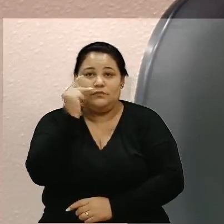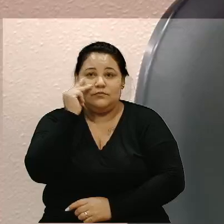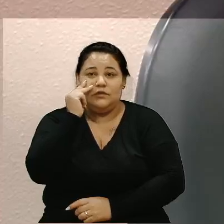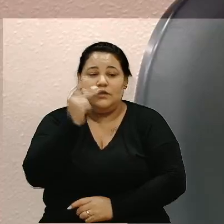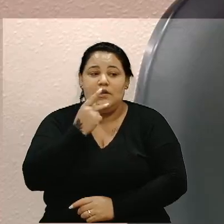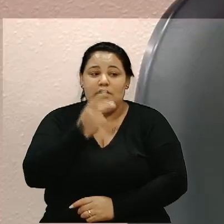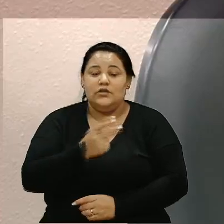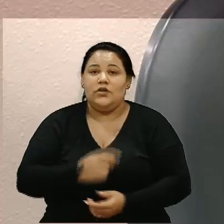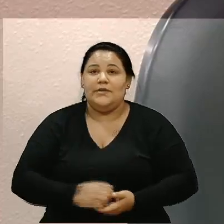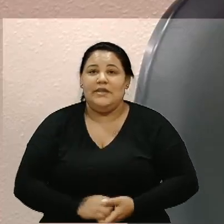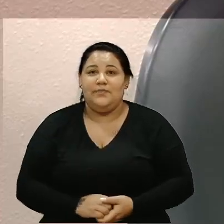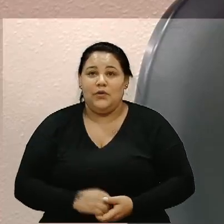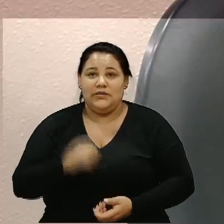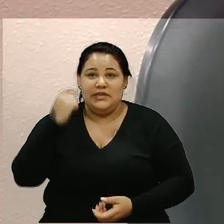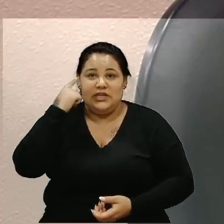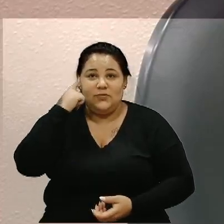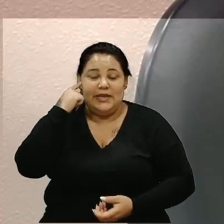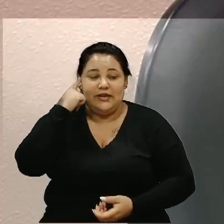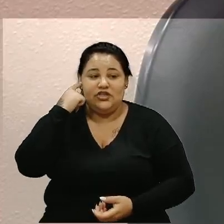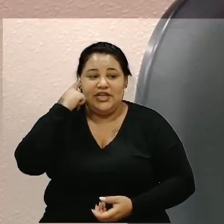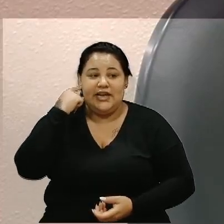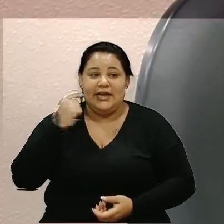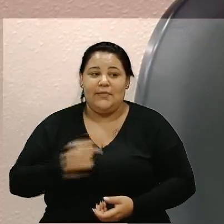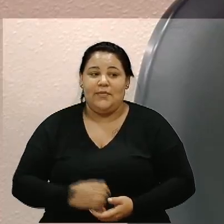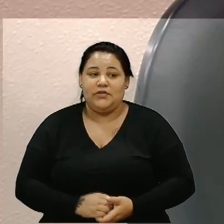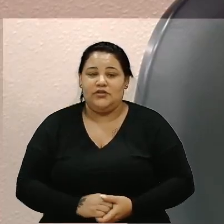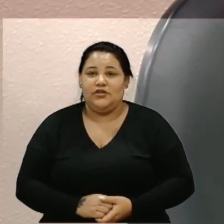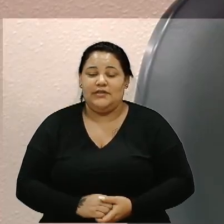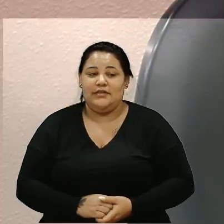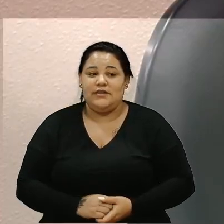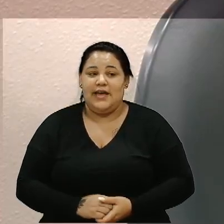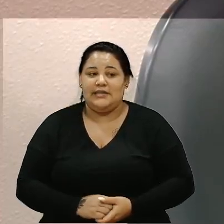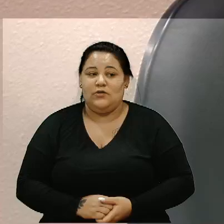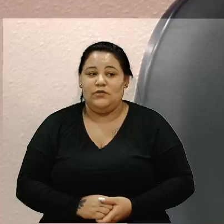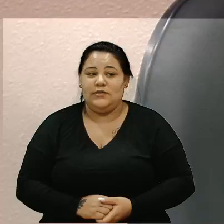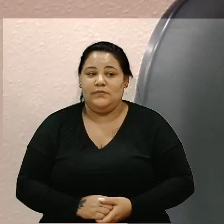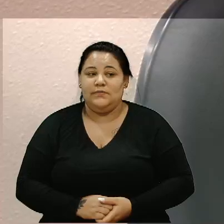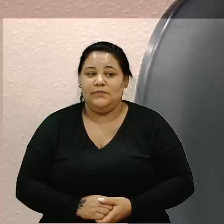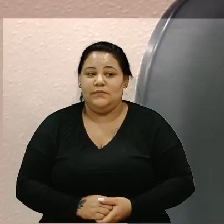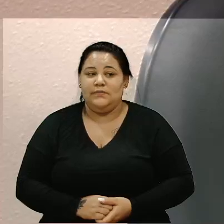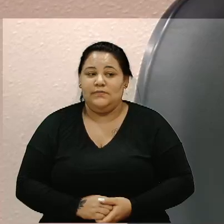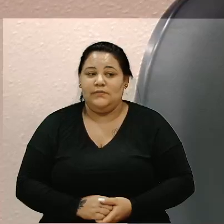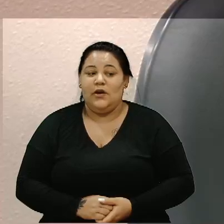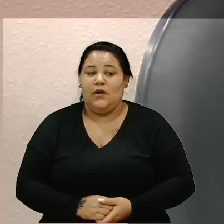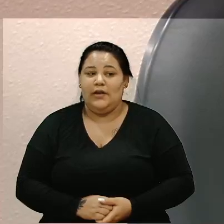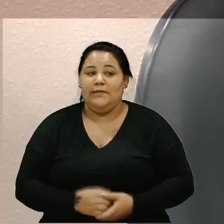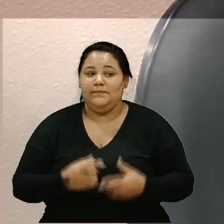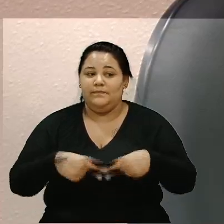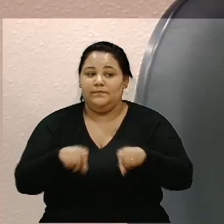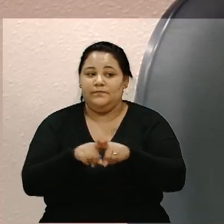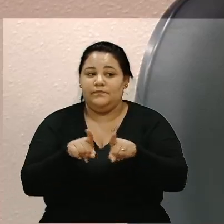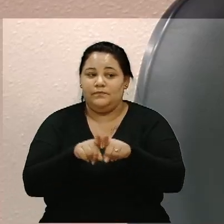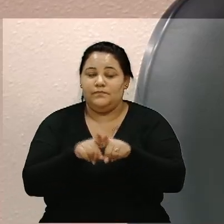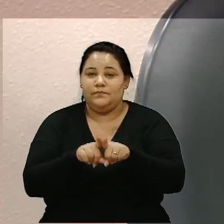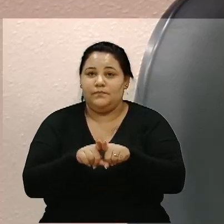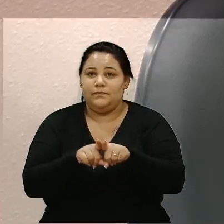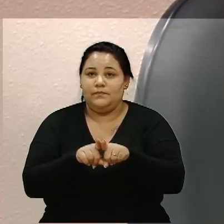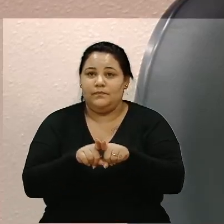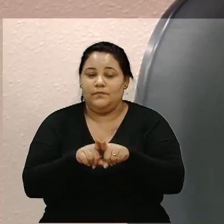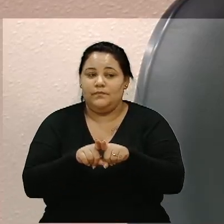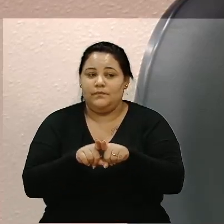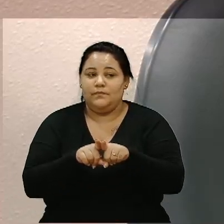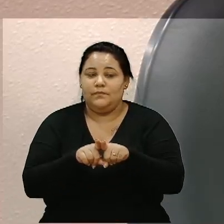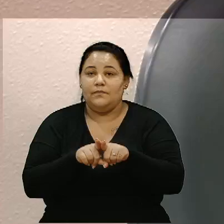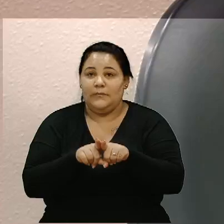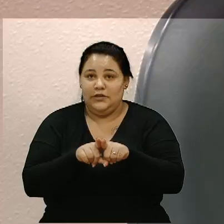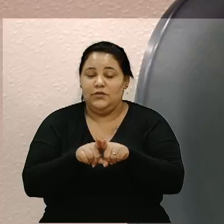Partido Comunista, nós lutamos pela paz. Nós acreditamos que o respeito entre as pessoas ele é fundamental. Se nós